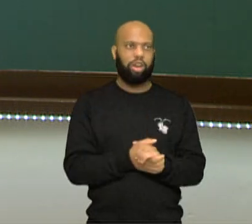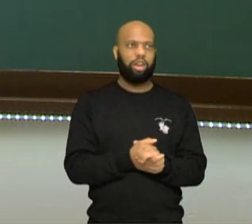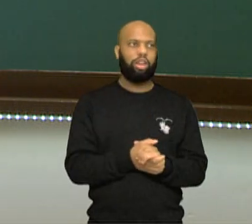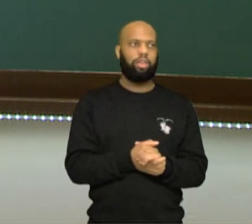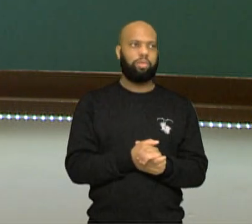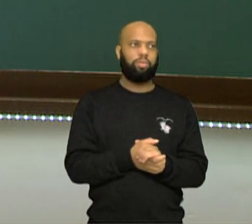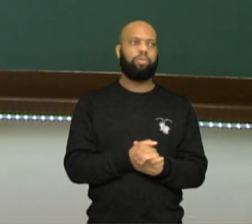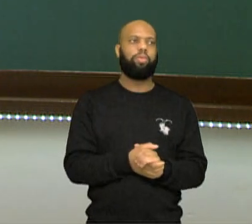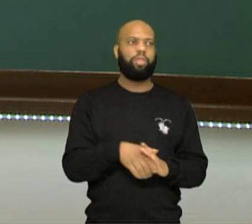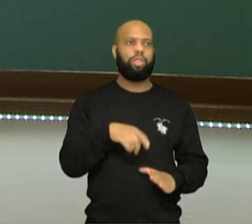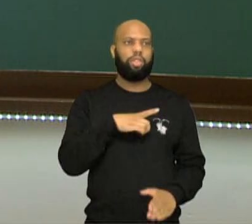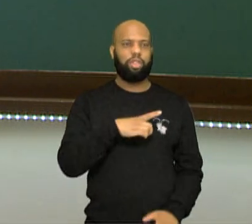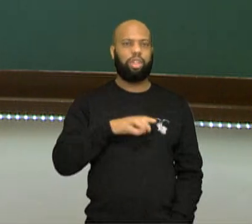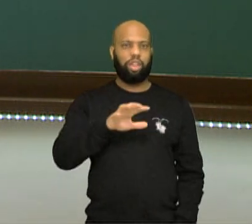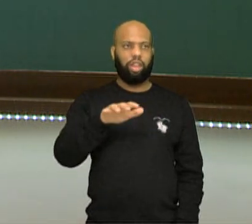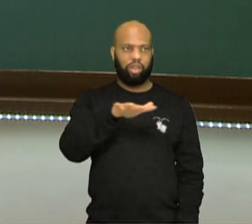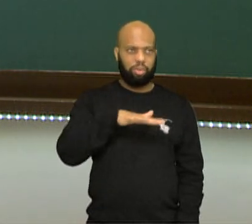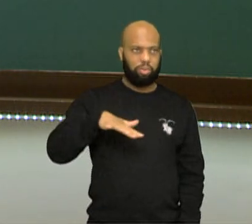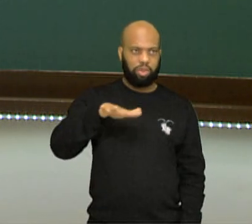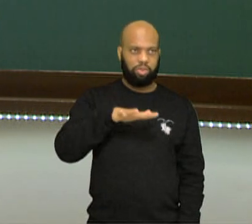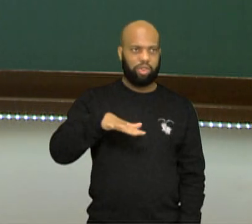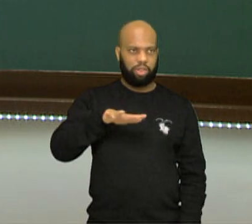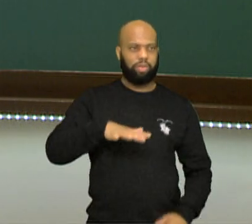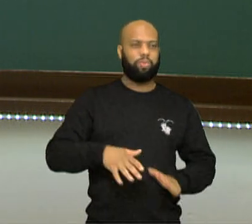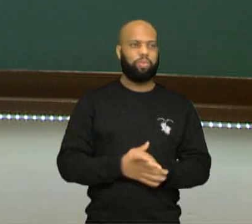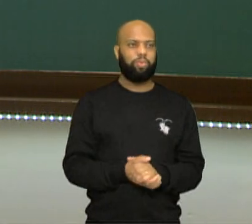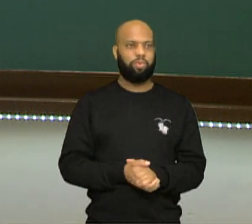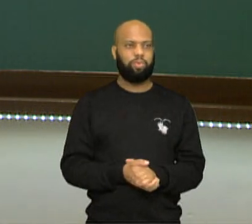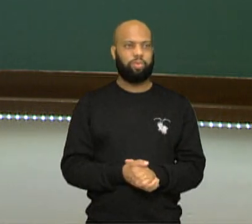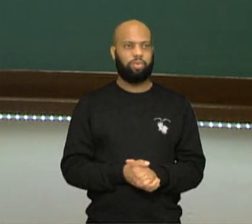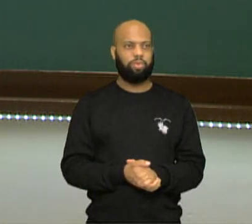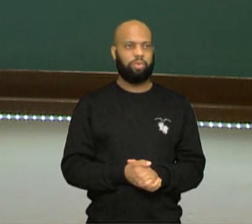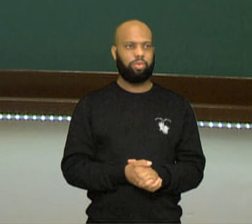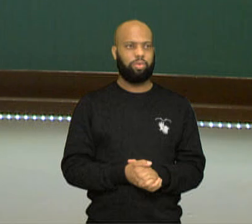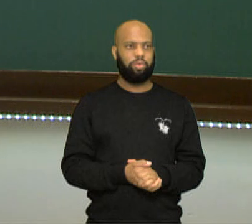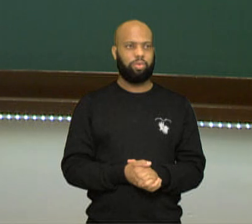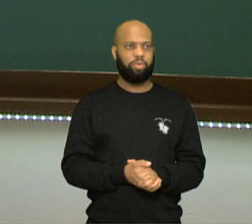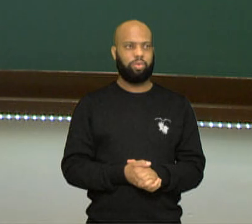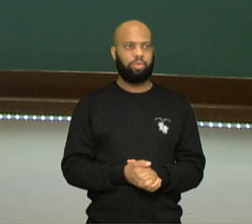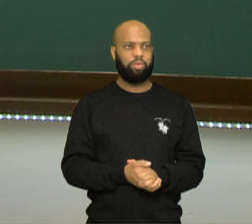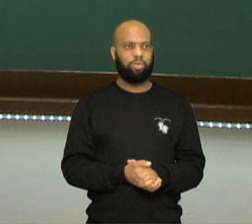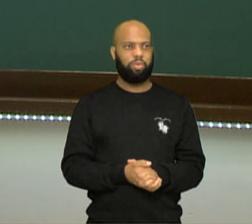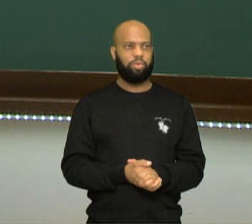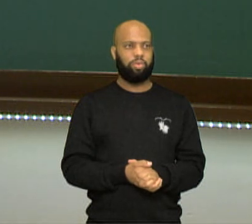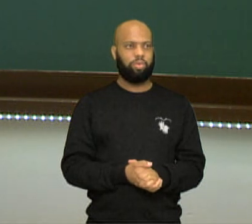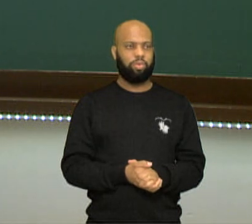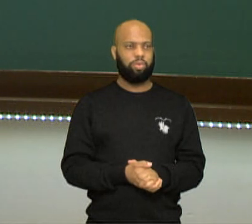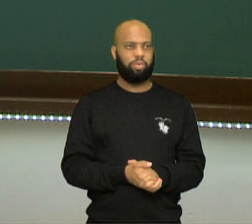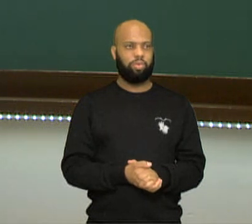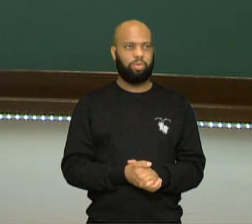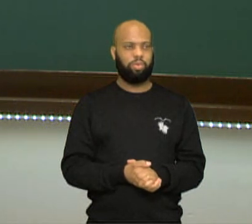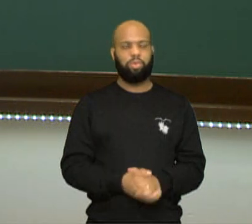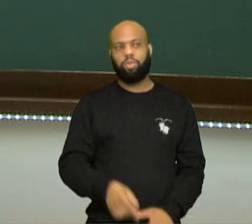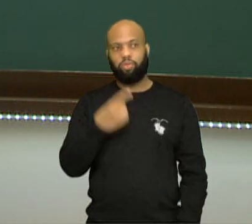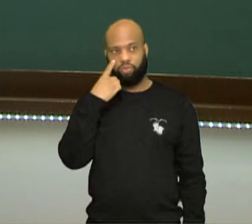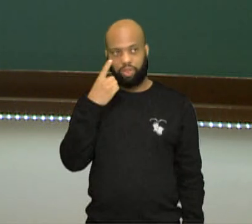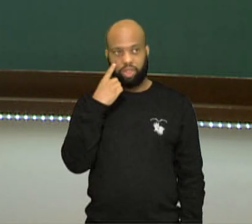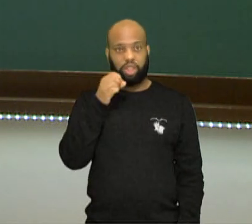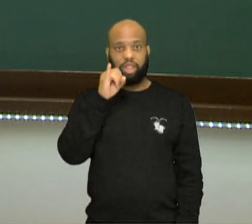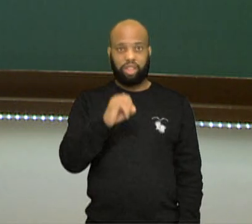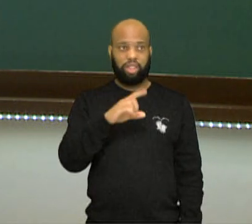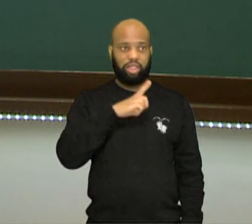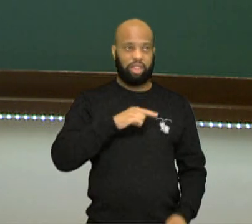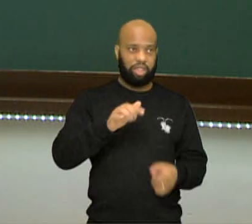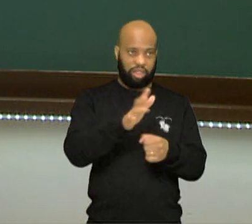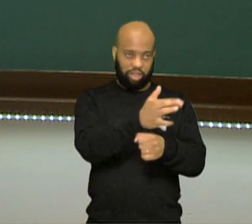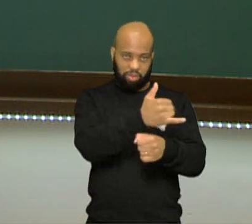superfície equipotencial, deixa eu mostrar aqui, ó, nessa figura, aproveitar essa figura aqui desse exercício. Se eu carregar uma carga